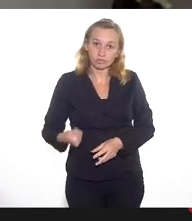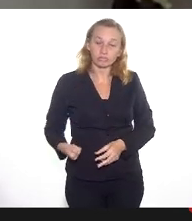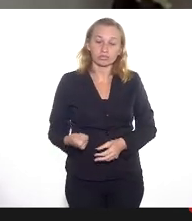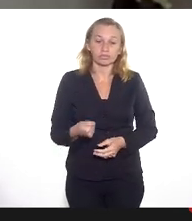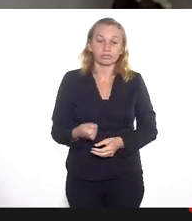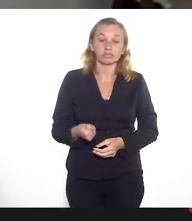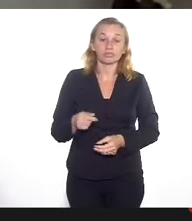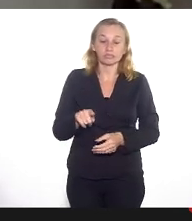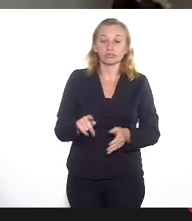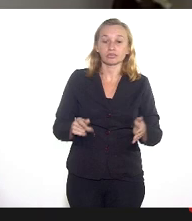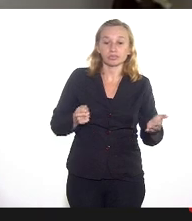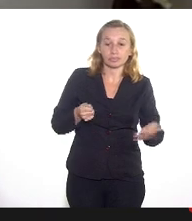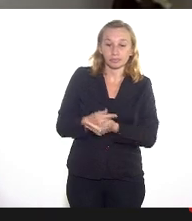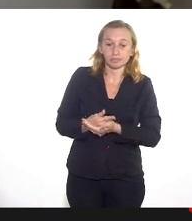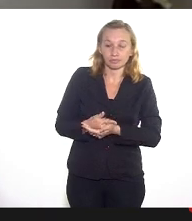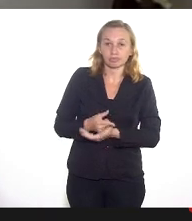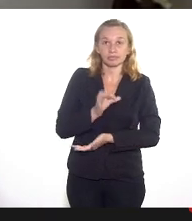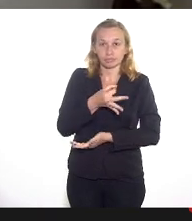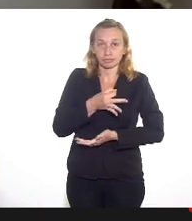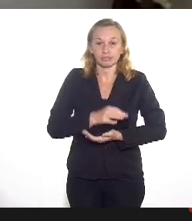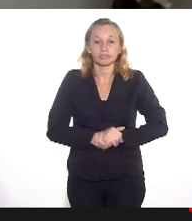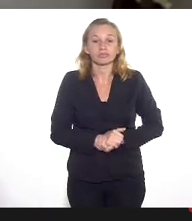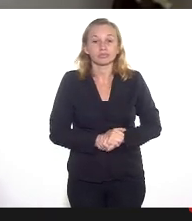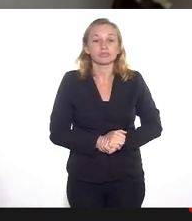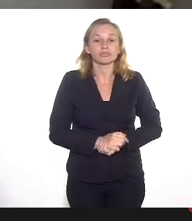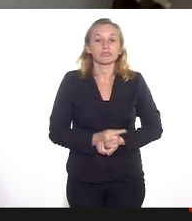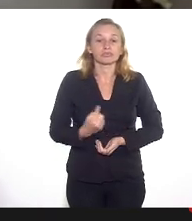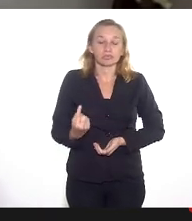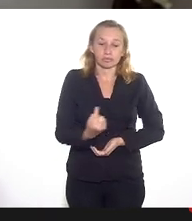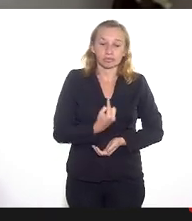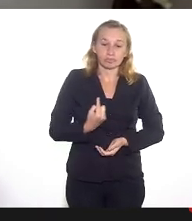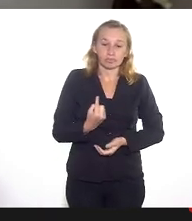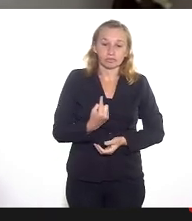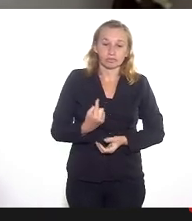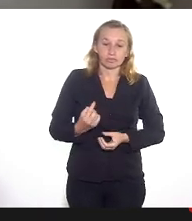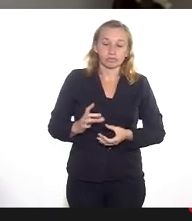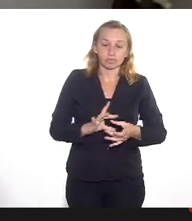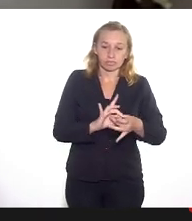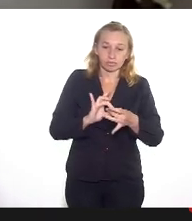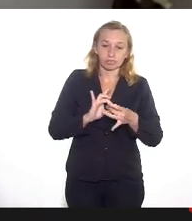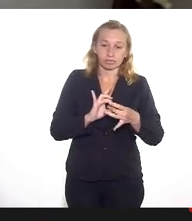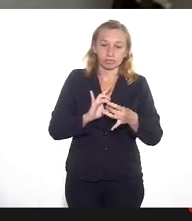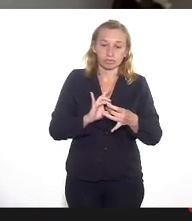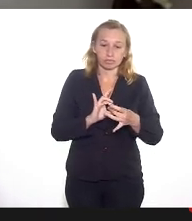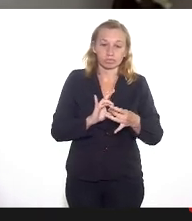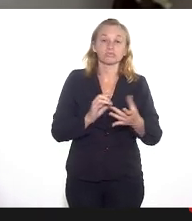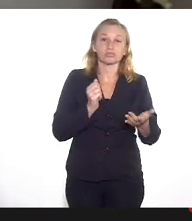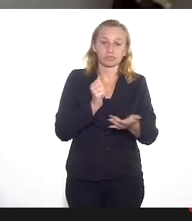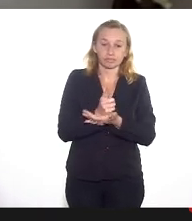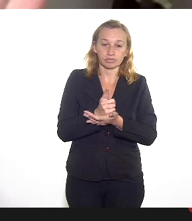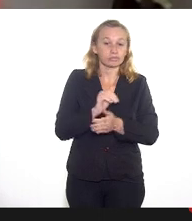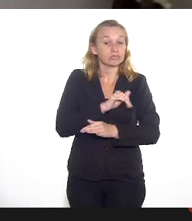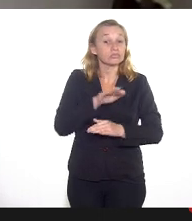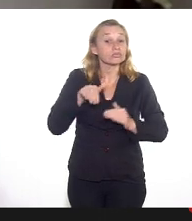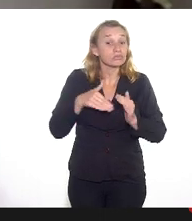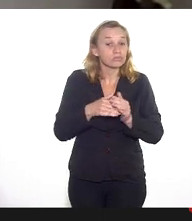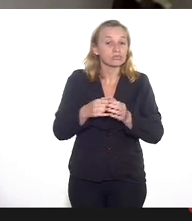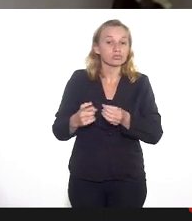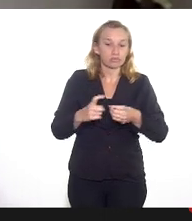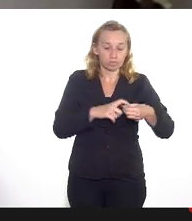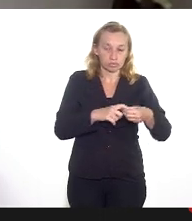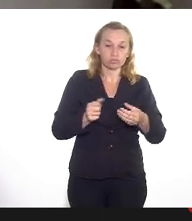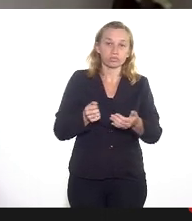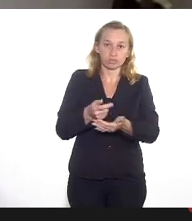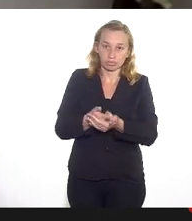que ela é paga tempestivamente, né? Inclusive, nós somos solidários em relação a esse pagamento. Né? Todos os consorciados são